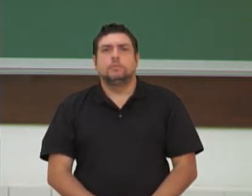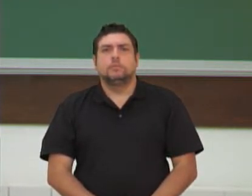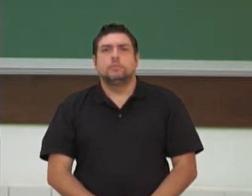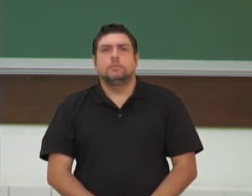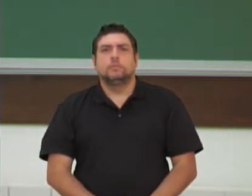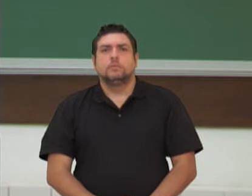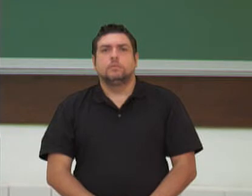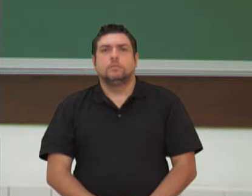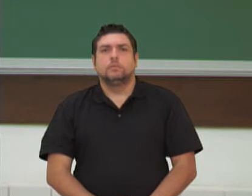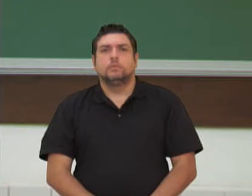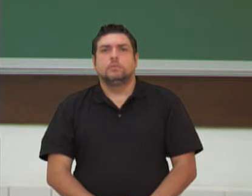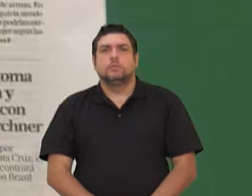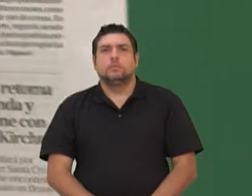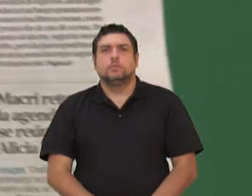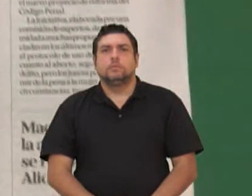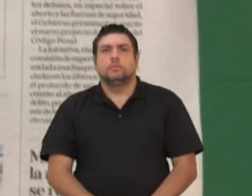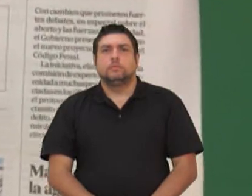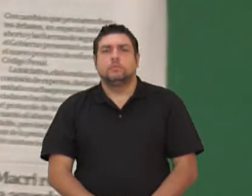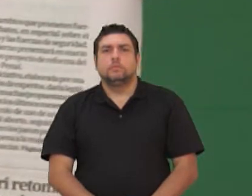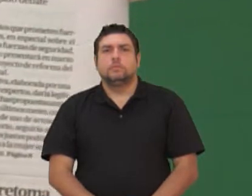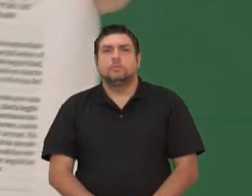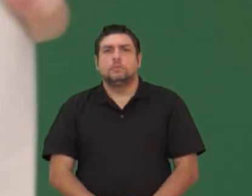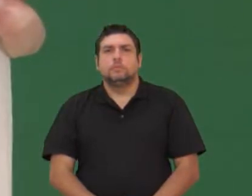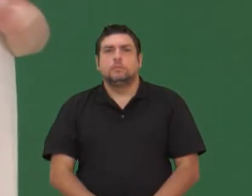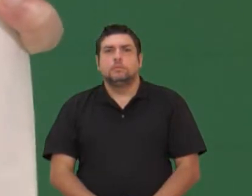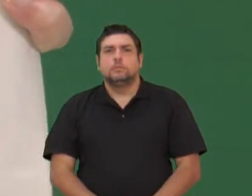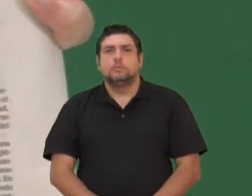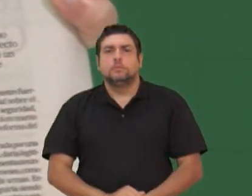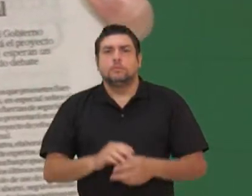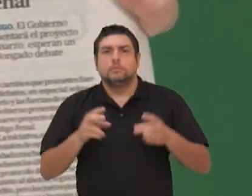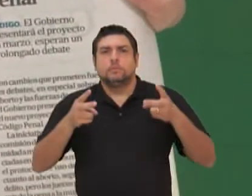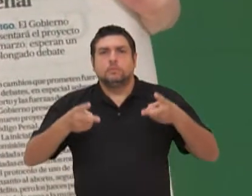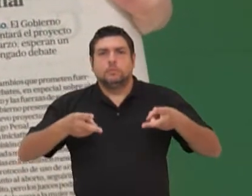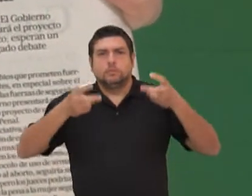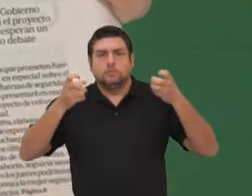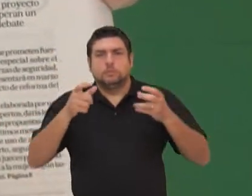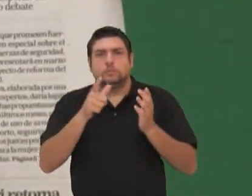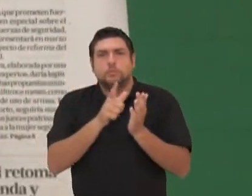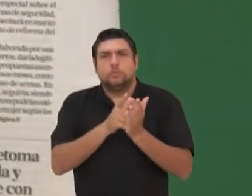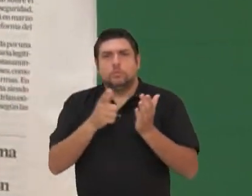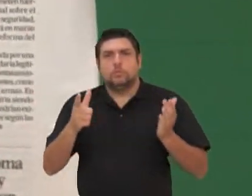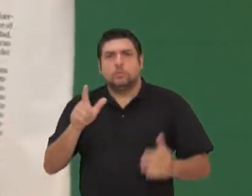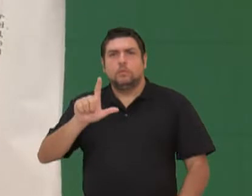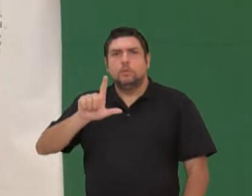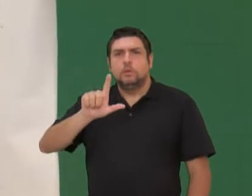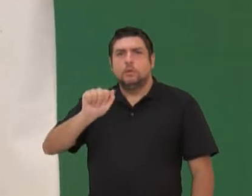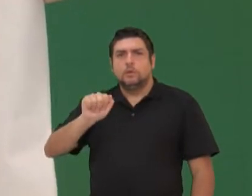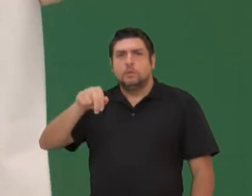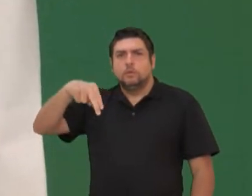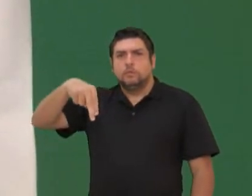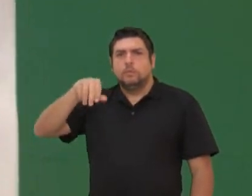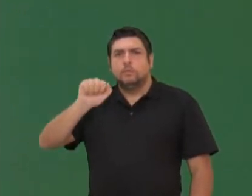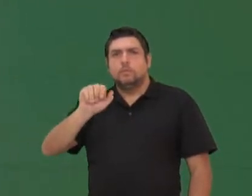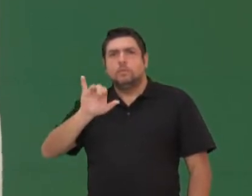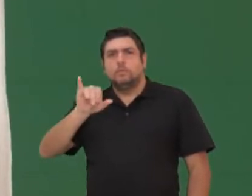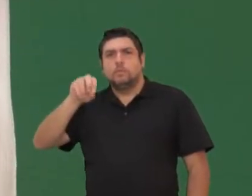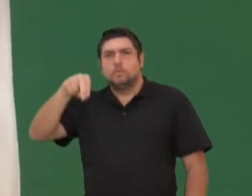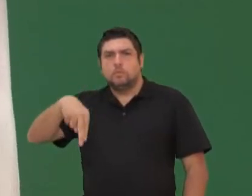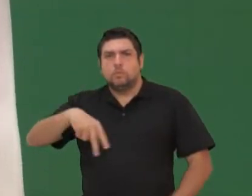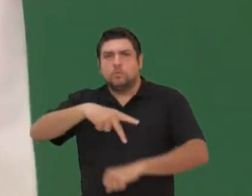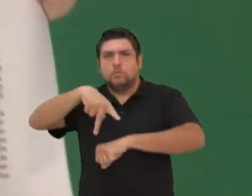esta portada que observamos aquí, de este periódico, La Nación, un periódico argentino, observamos